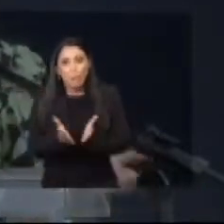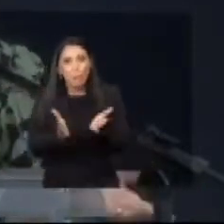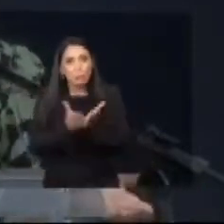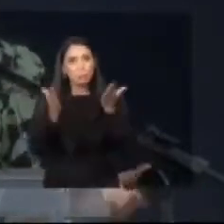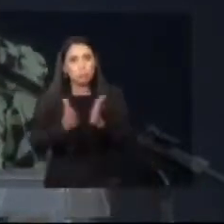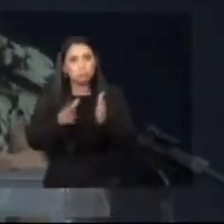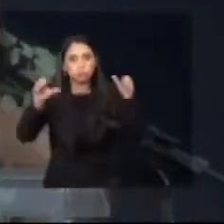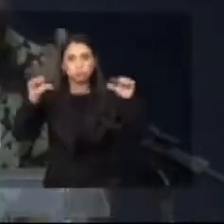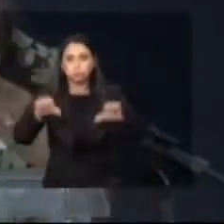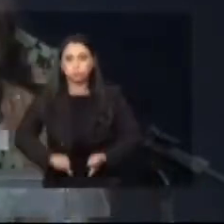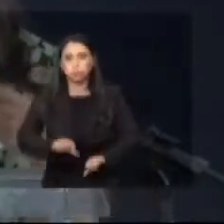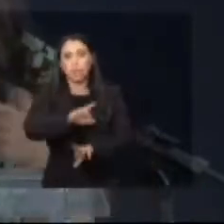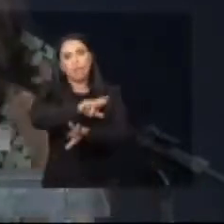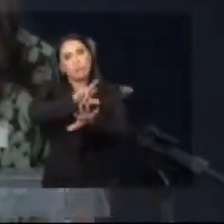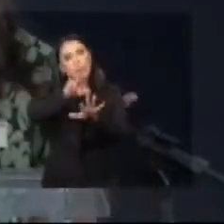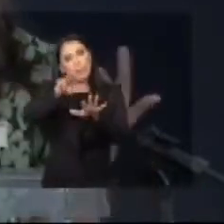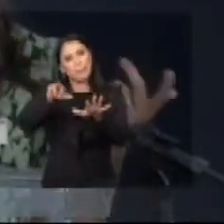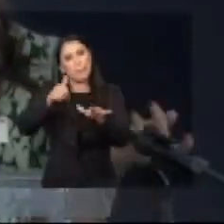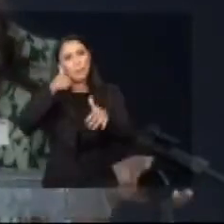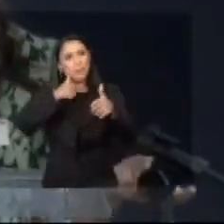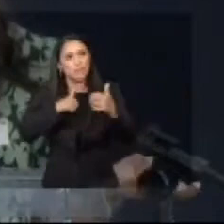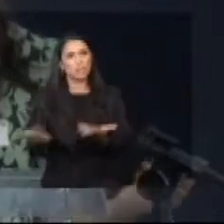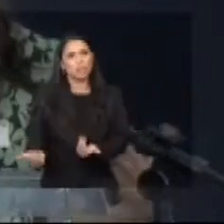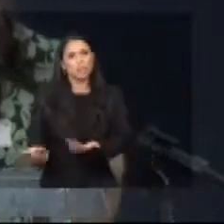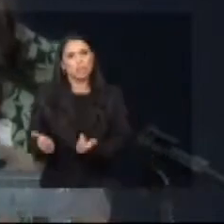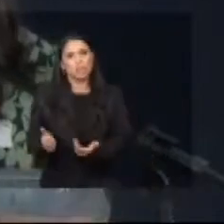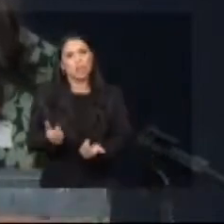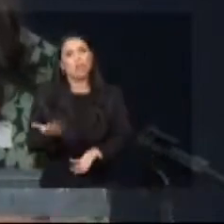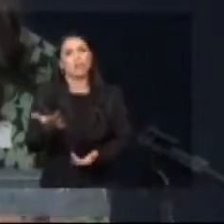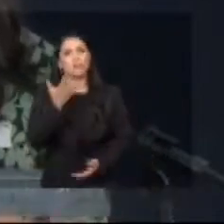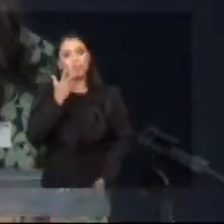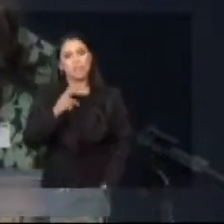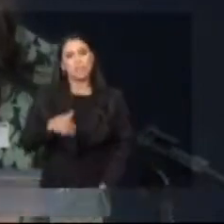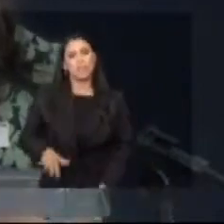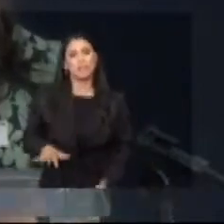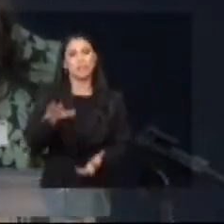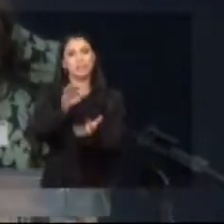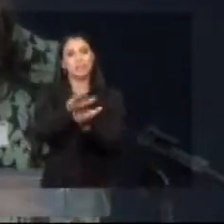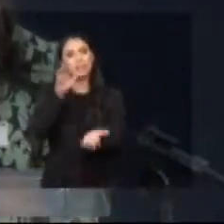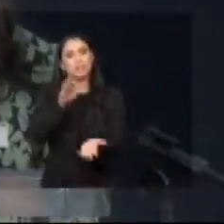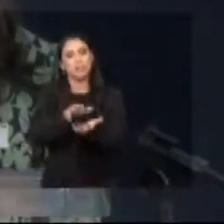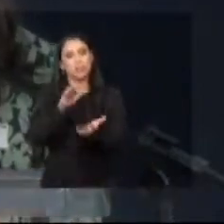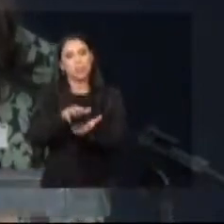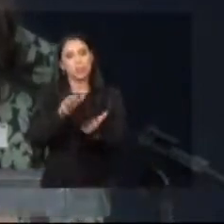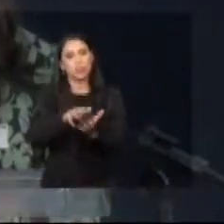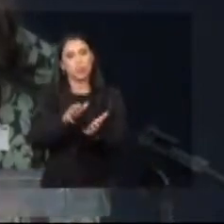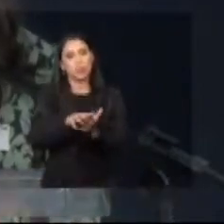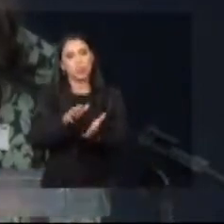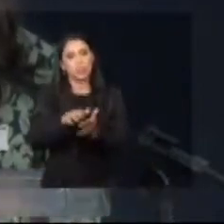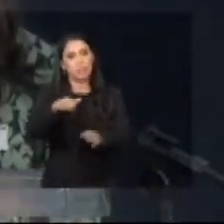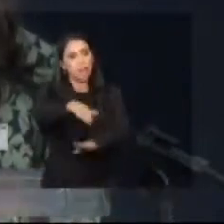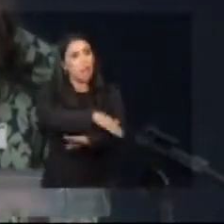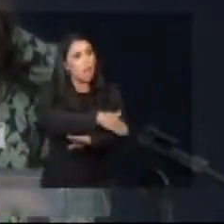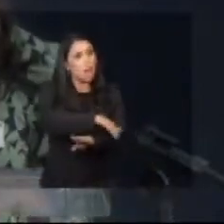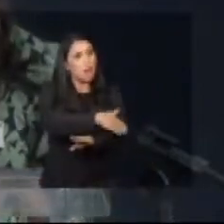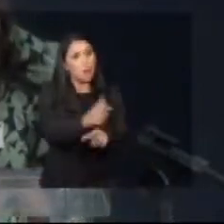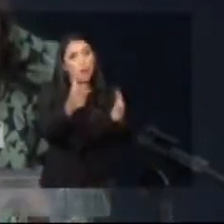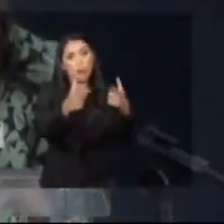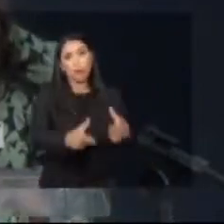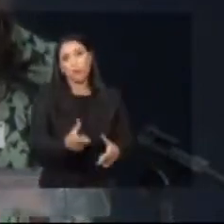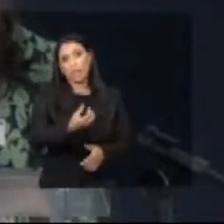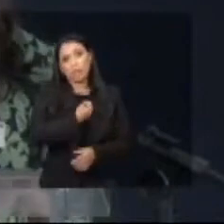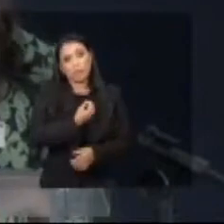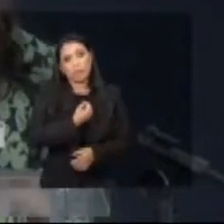moradia e ele é extremamente diverso tem mulheres jovens crianças é a periferia Urbana que se organiza nos centros e faz da rua o seu local